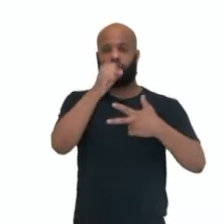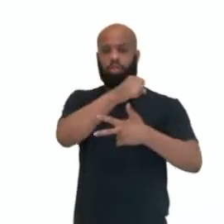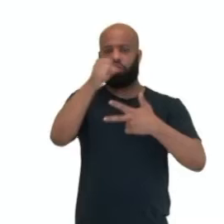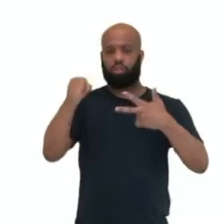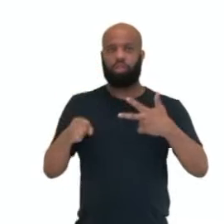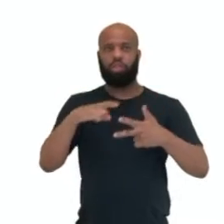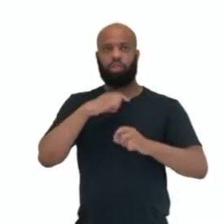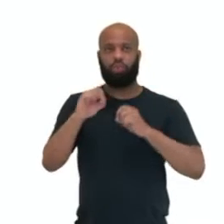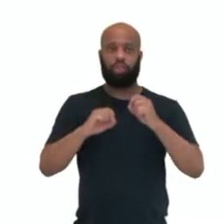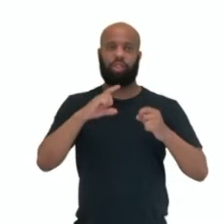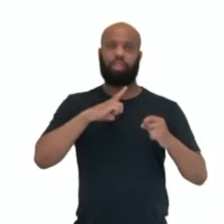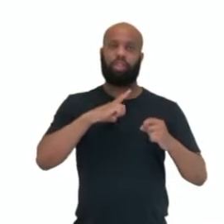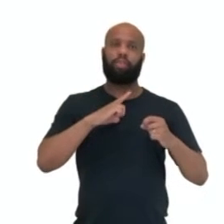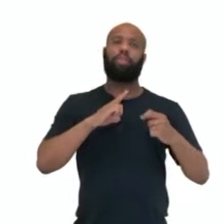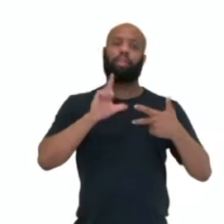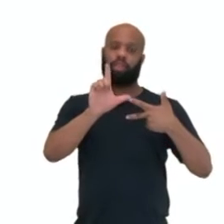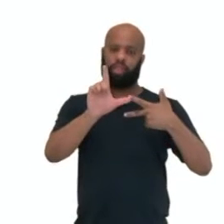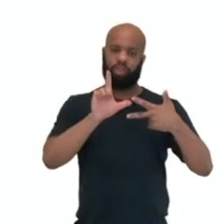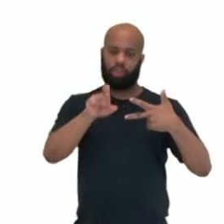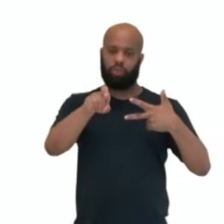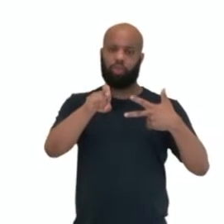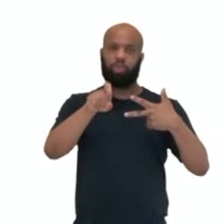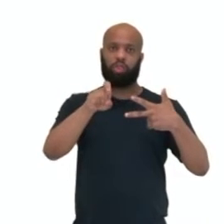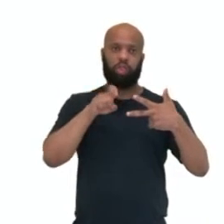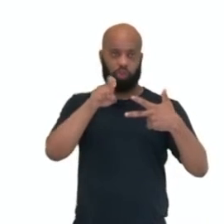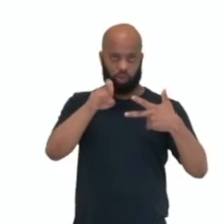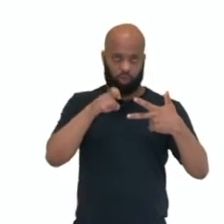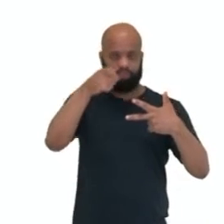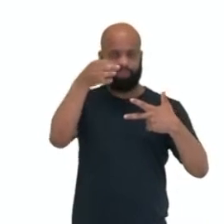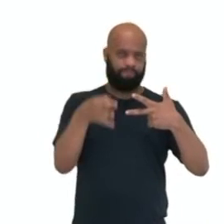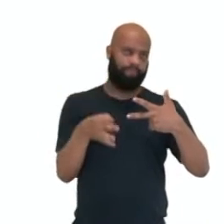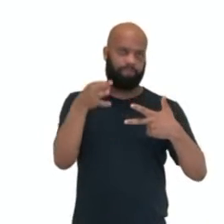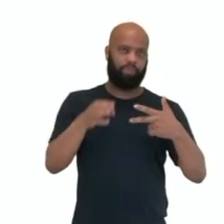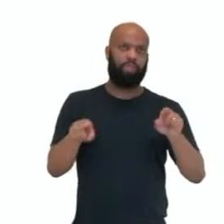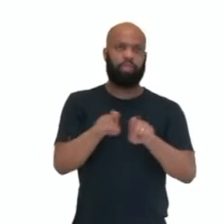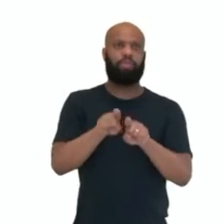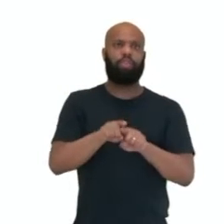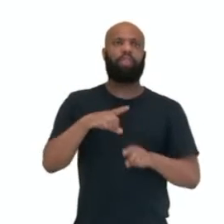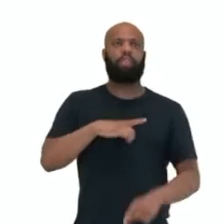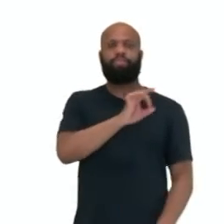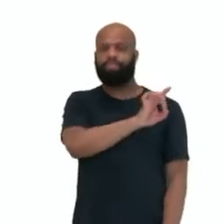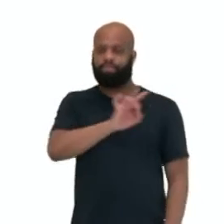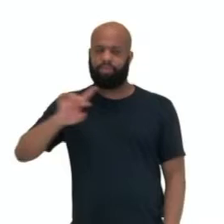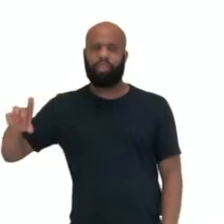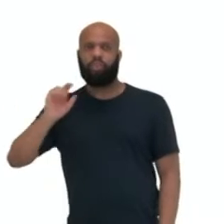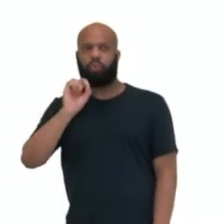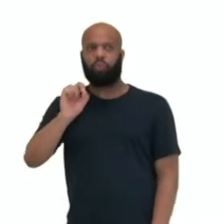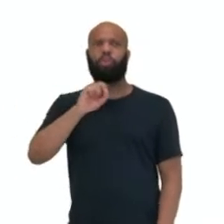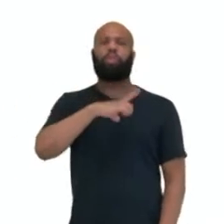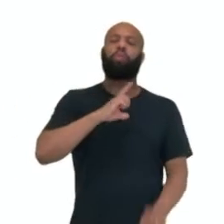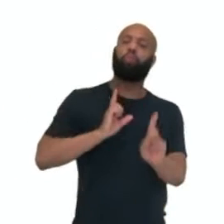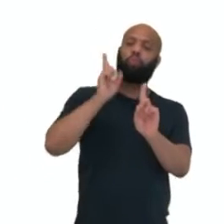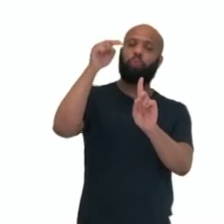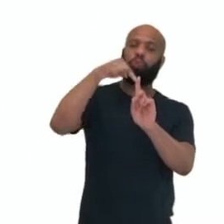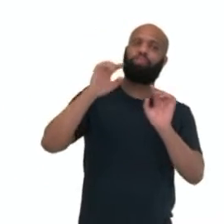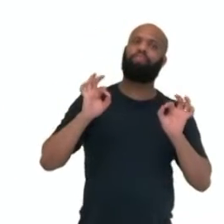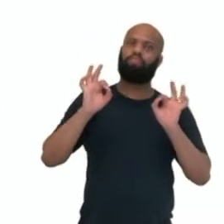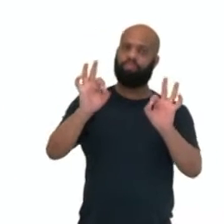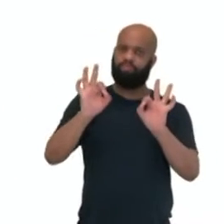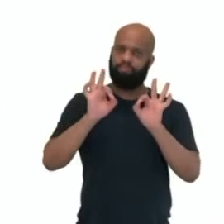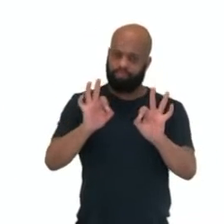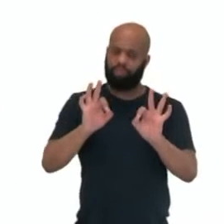poderes, o legislativo, o judiciário e o executivo. Cada poder com uma função